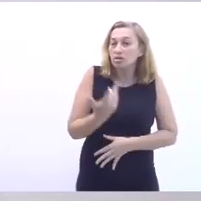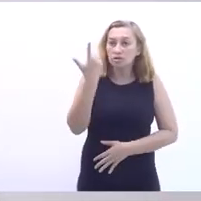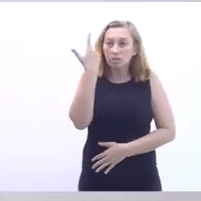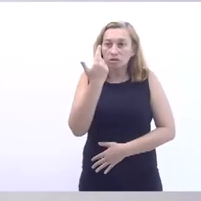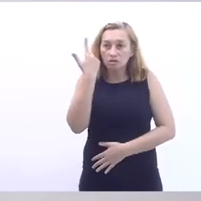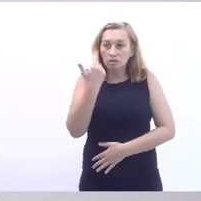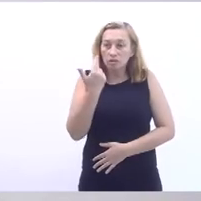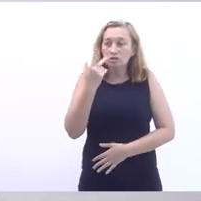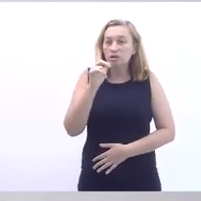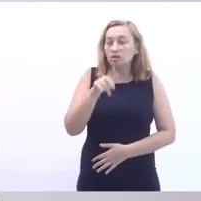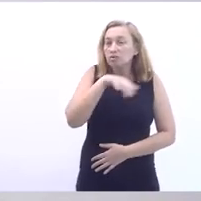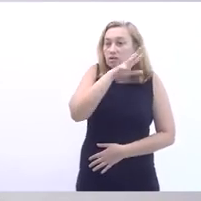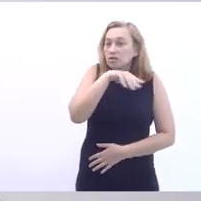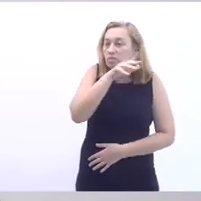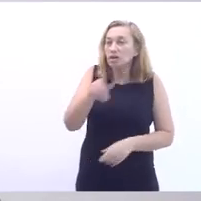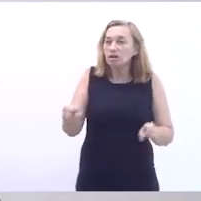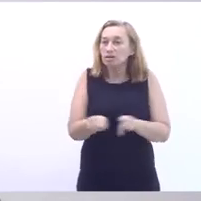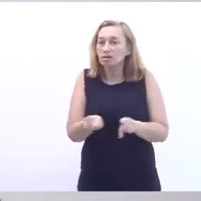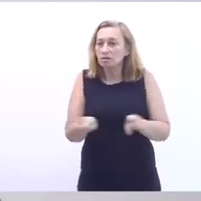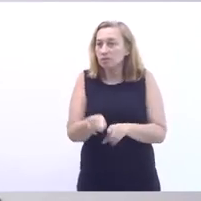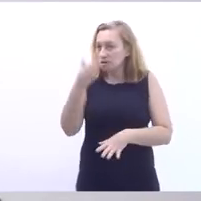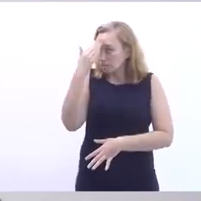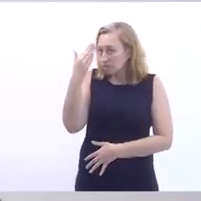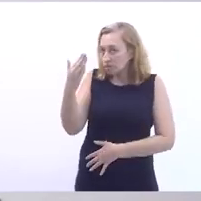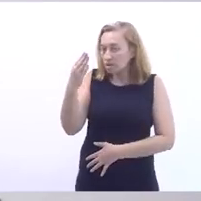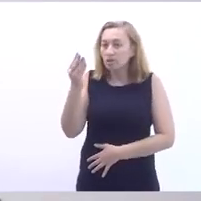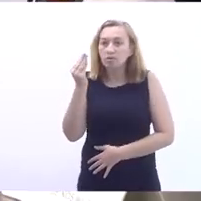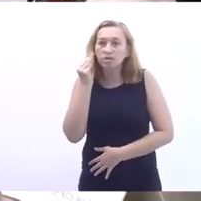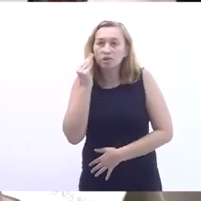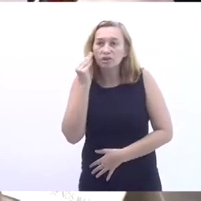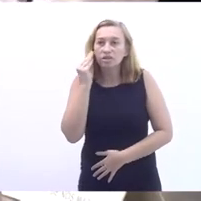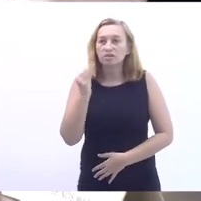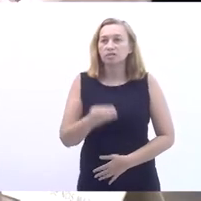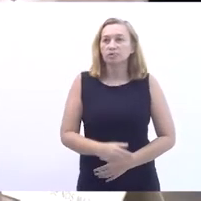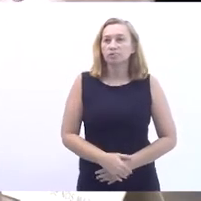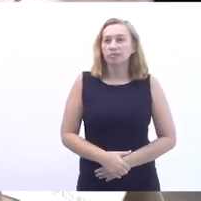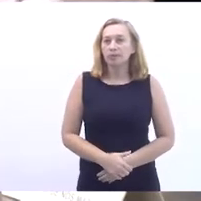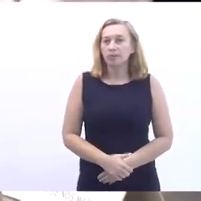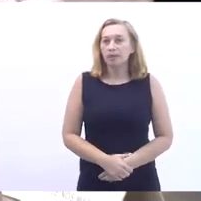naturalmente Os animais também agradeço a oportunidade agradecemos